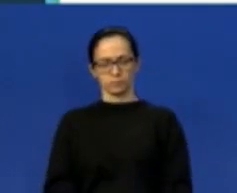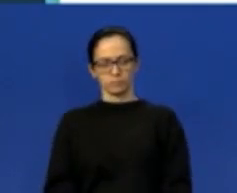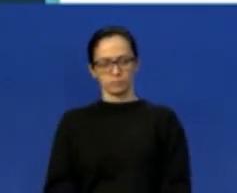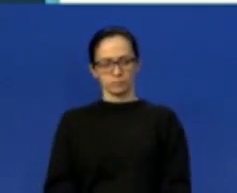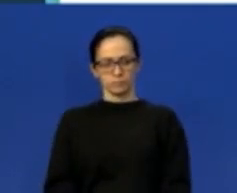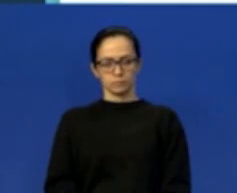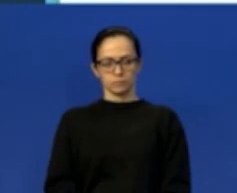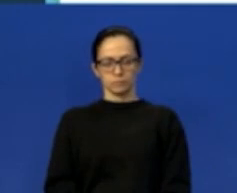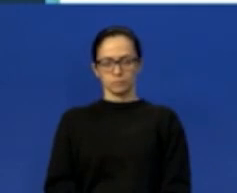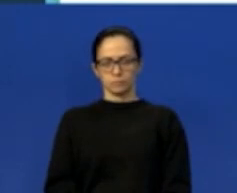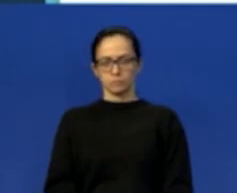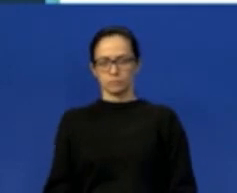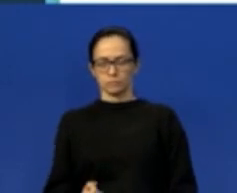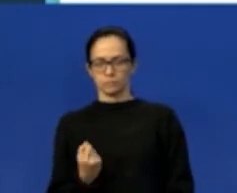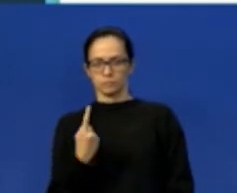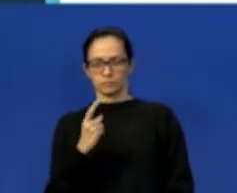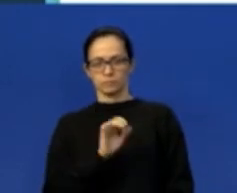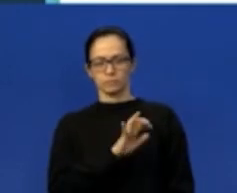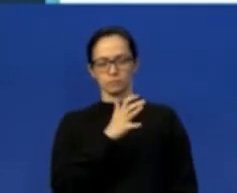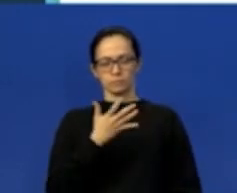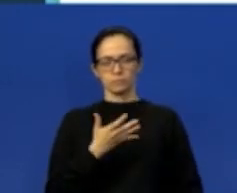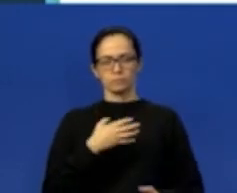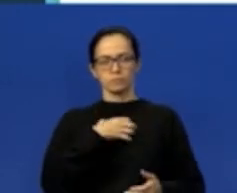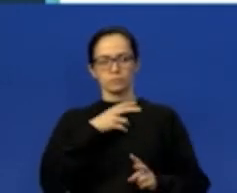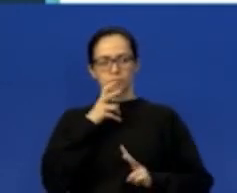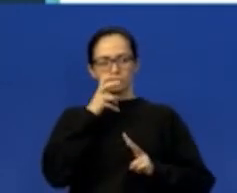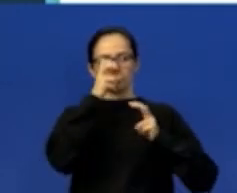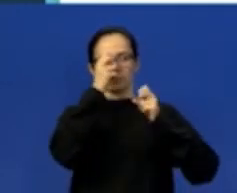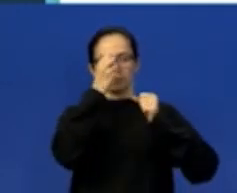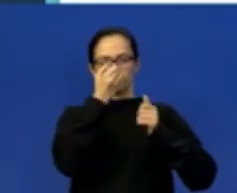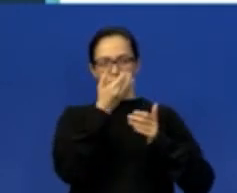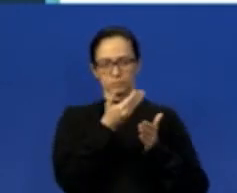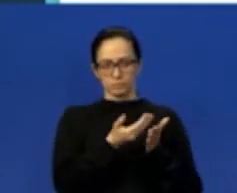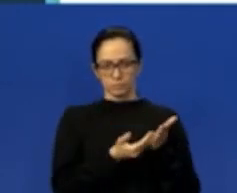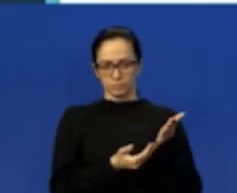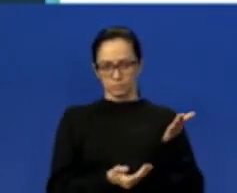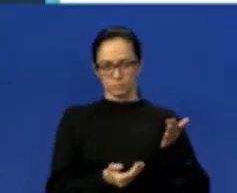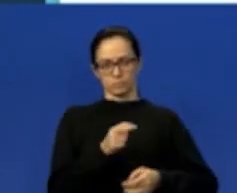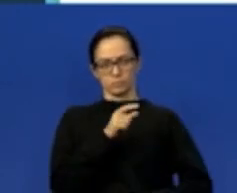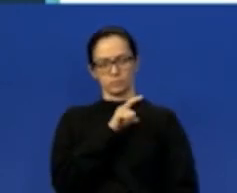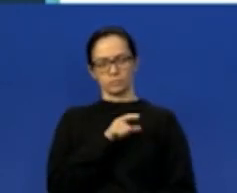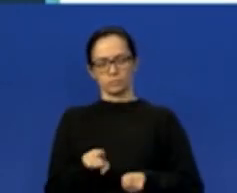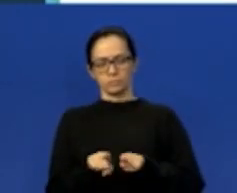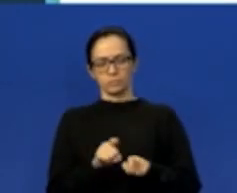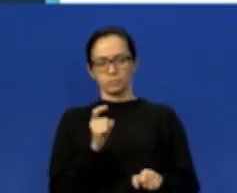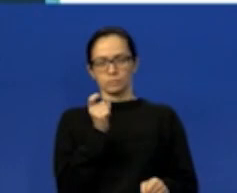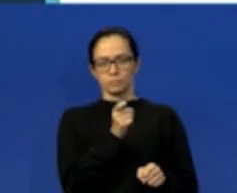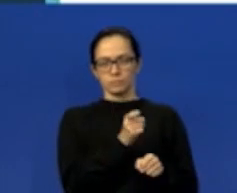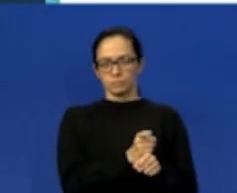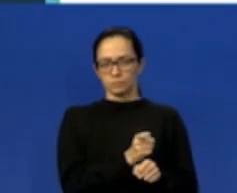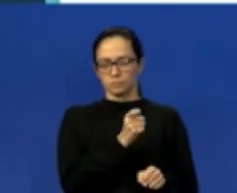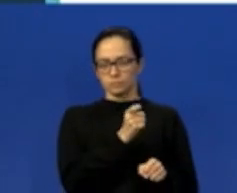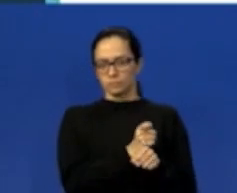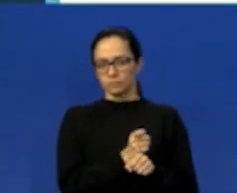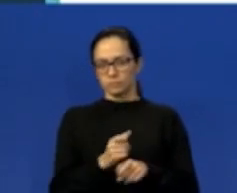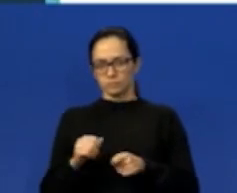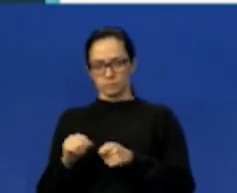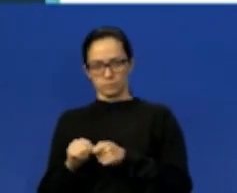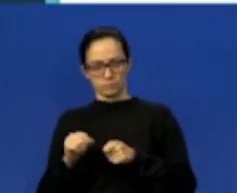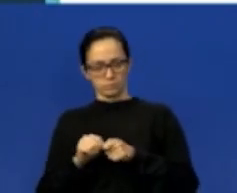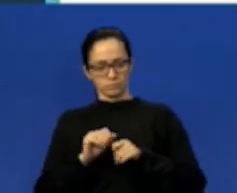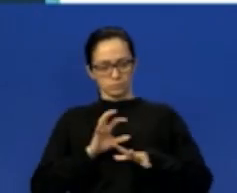mais jovens, né? Isso vai acarretando perda da força, né? O enrijecimento, né? Nós temos a perda